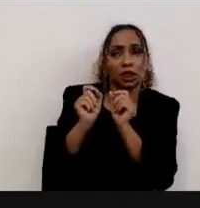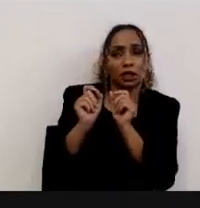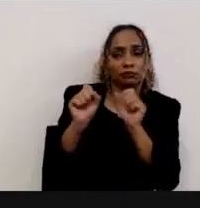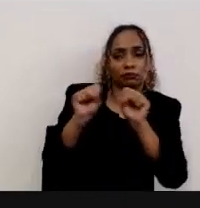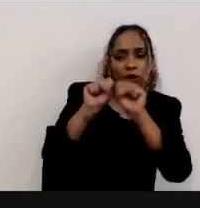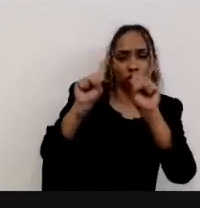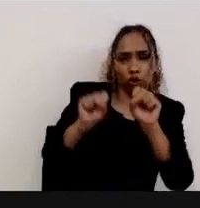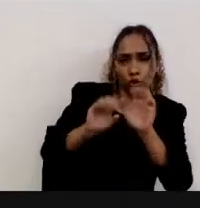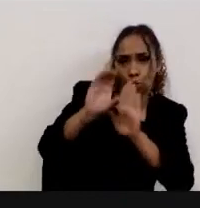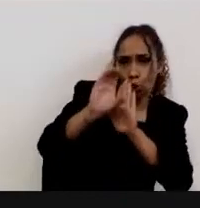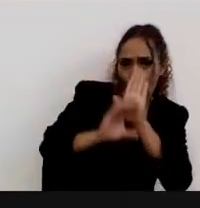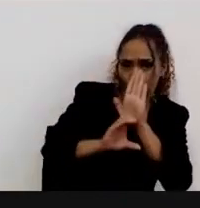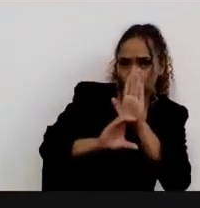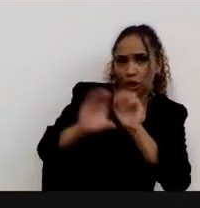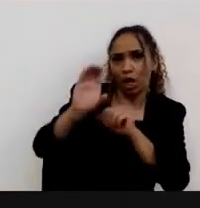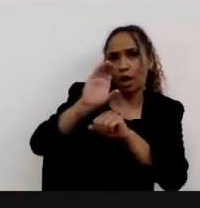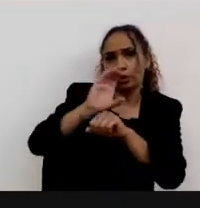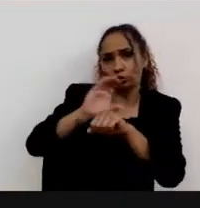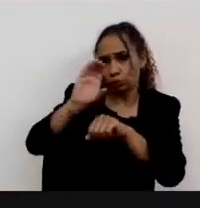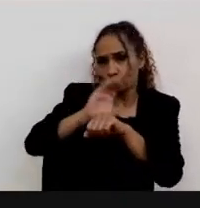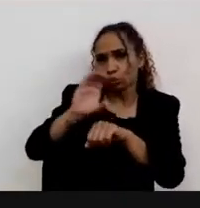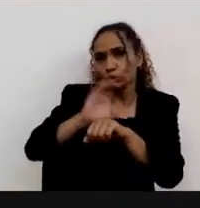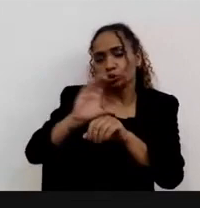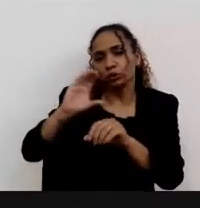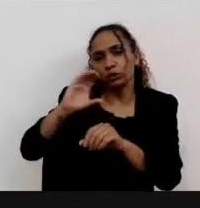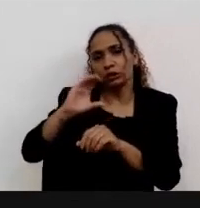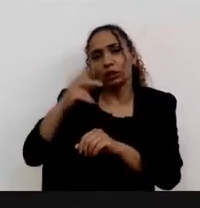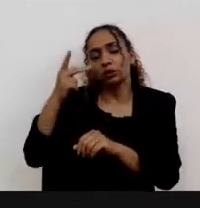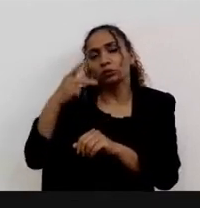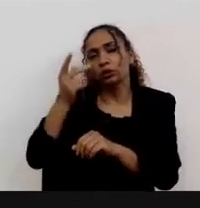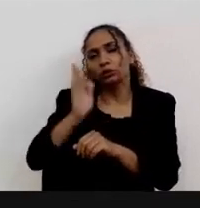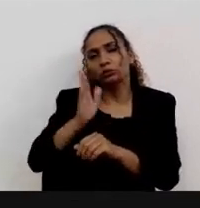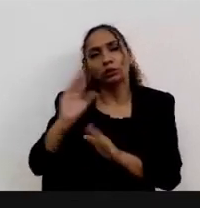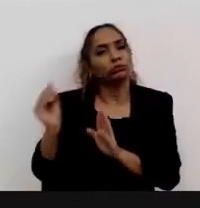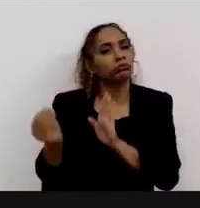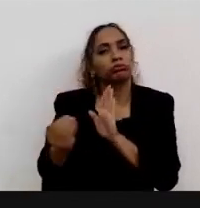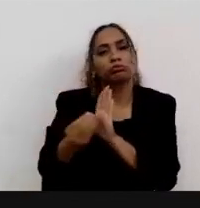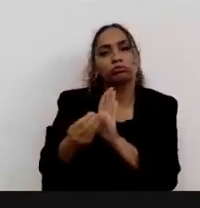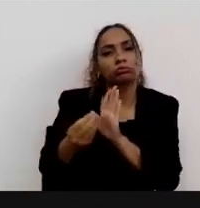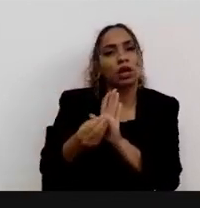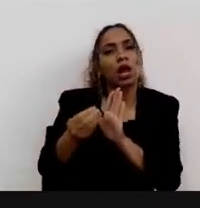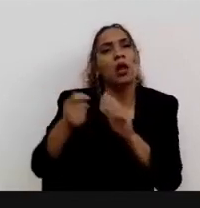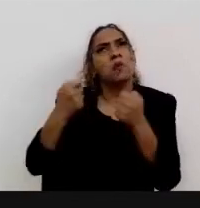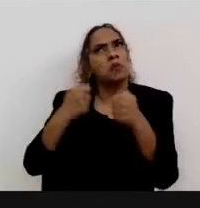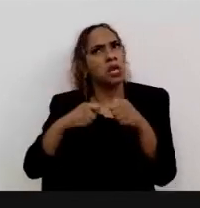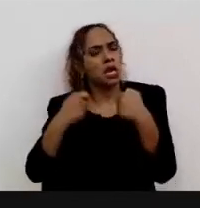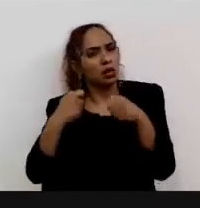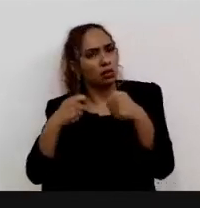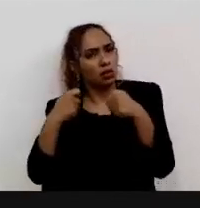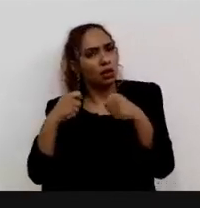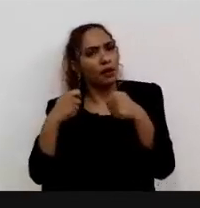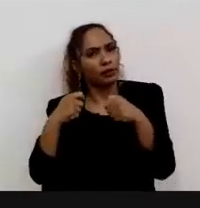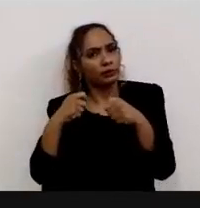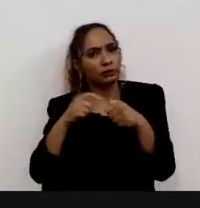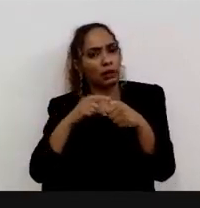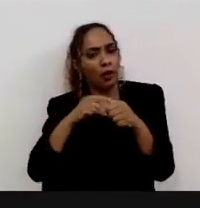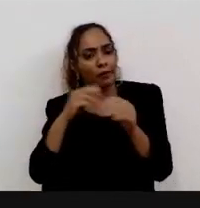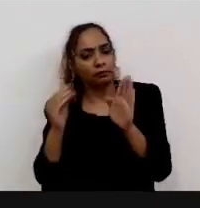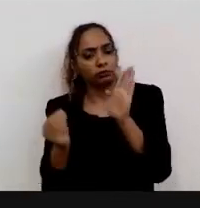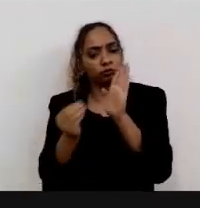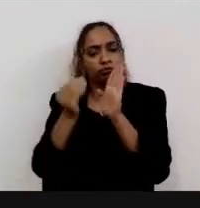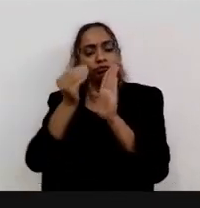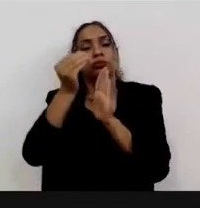estrutura curricular dos cursos de ciência política, se já não estão, deveriam